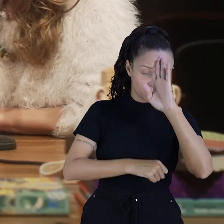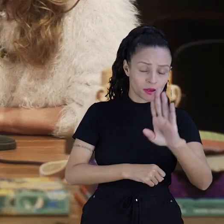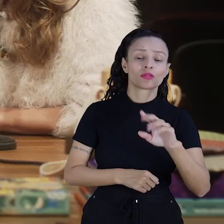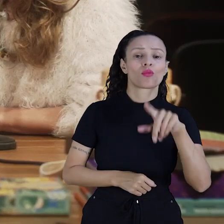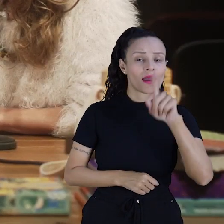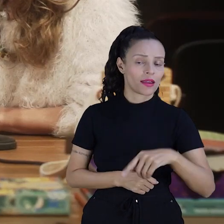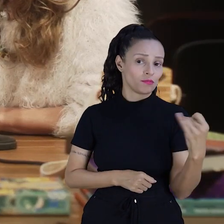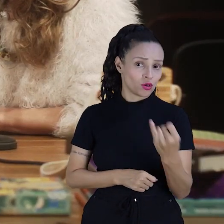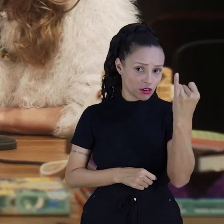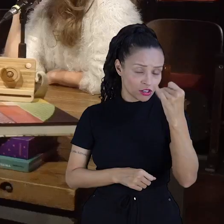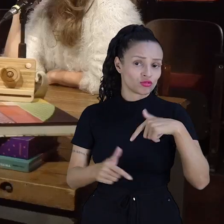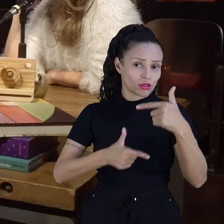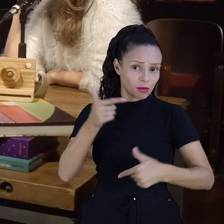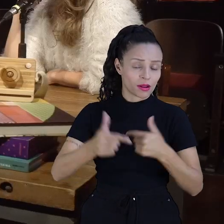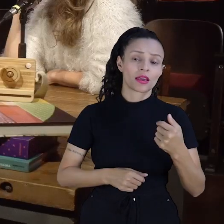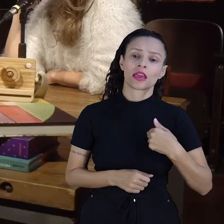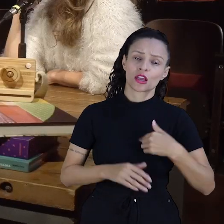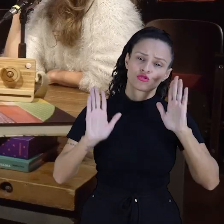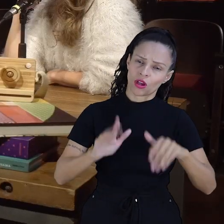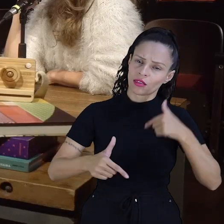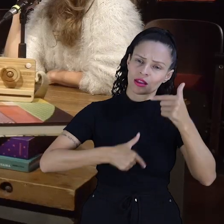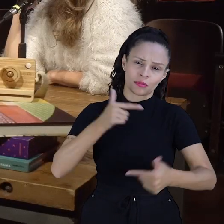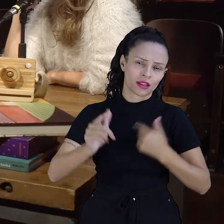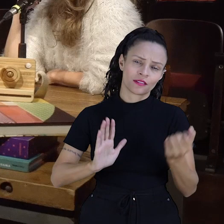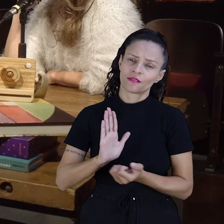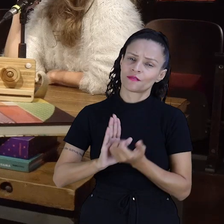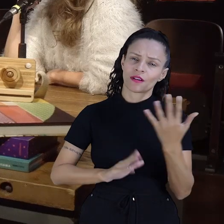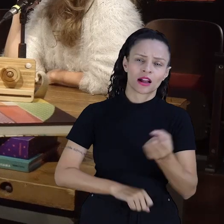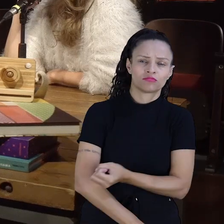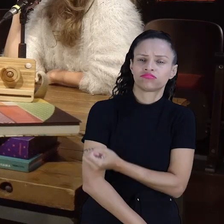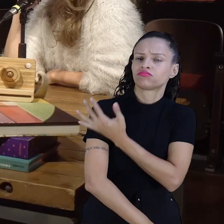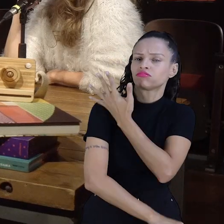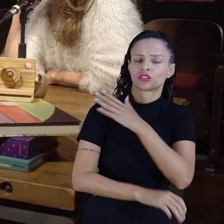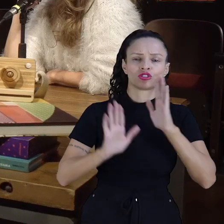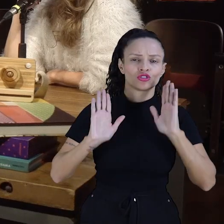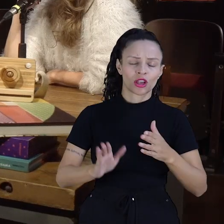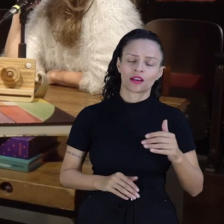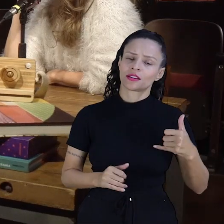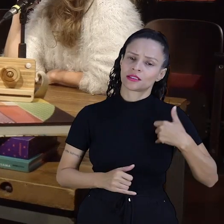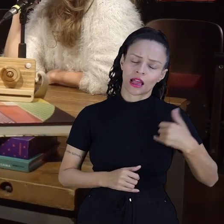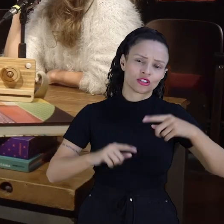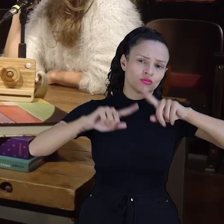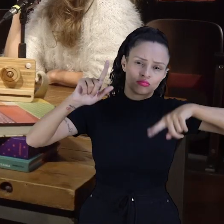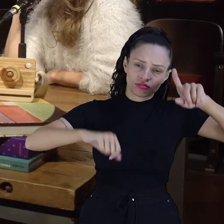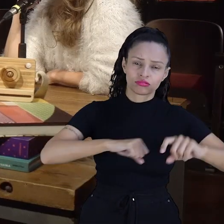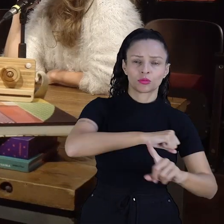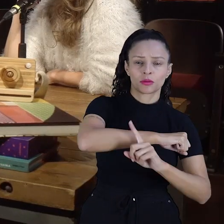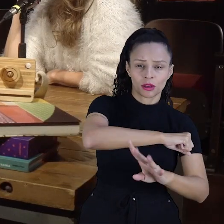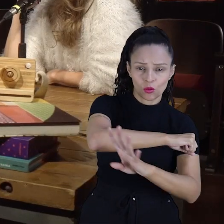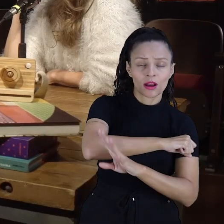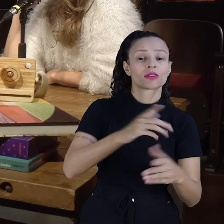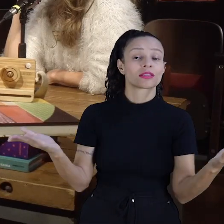e vejo o quanto isso é importante. Eu que já atuei em várias faixas de ensino, várias faixas etárias da